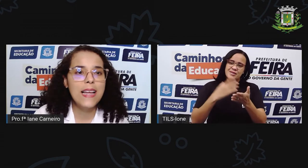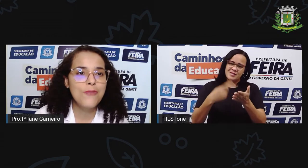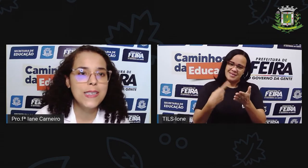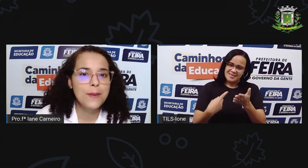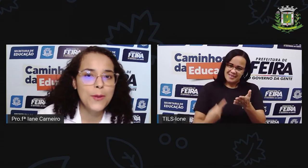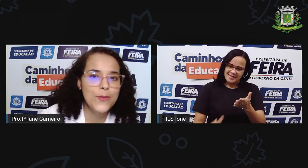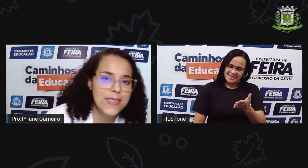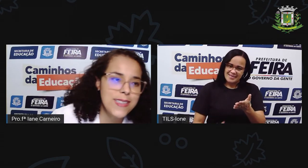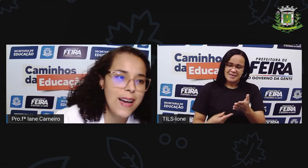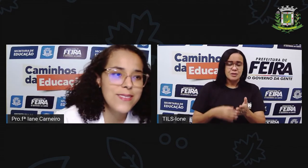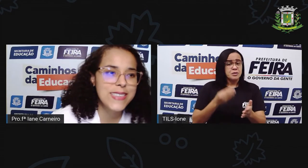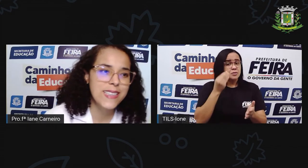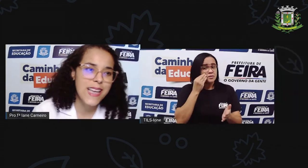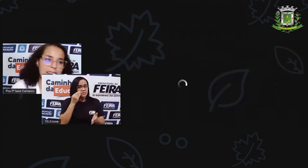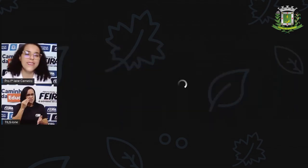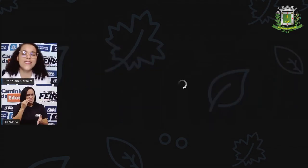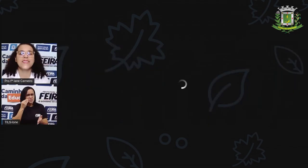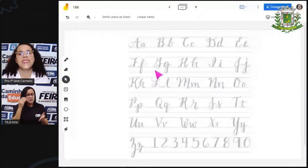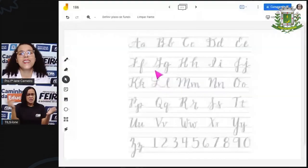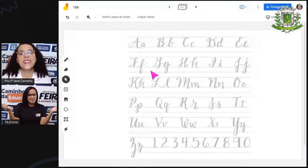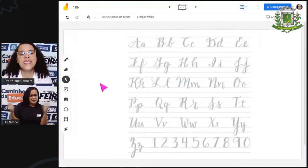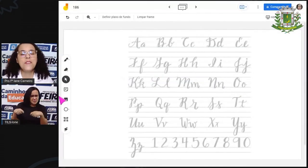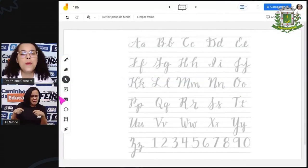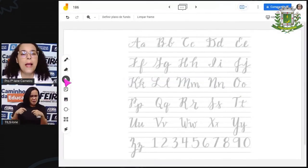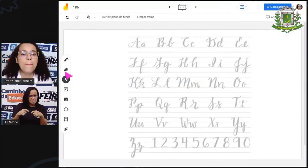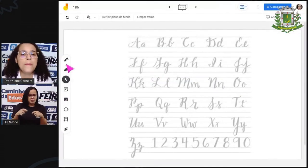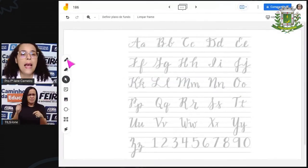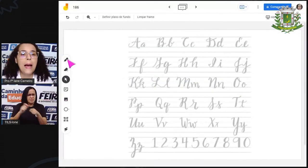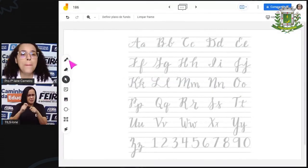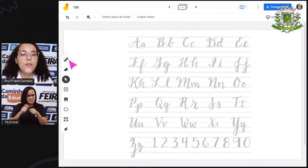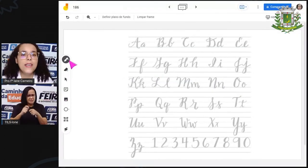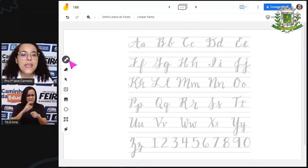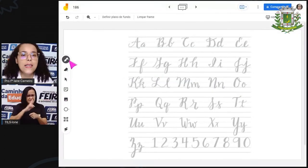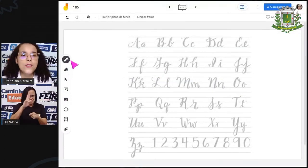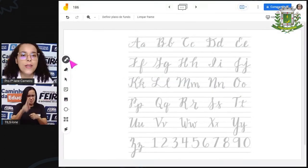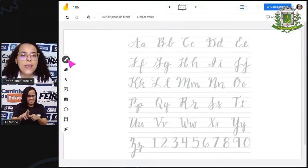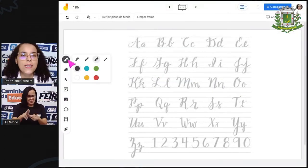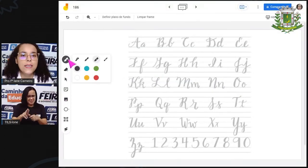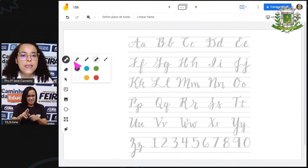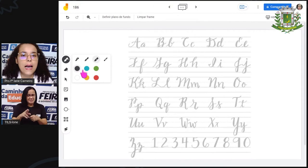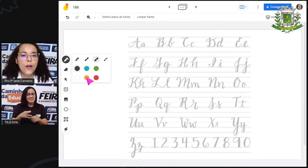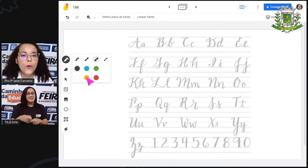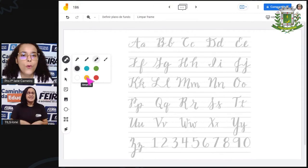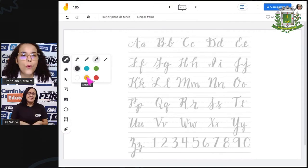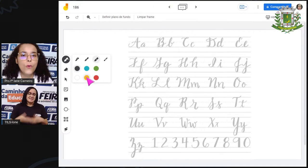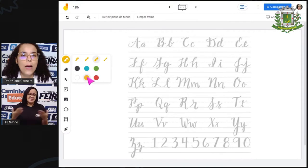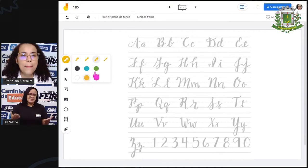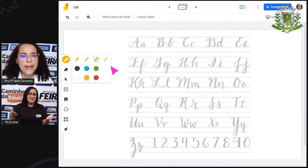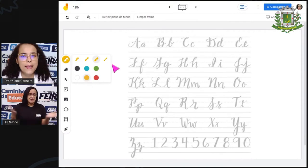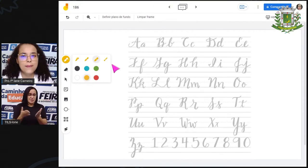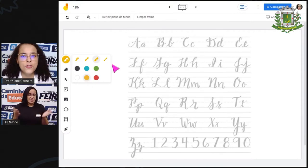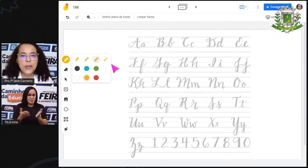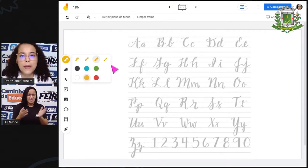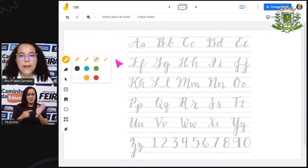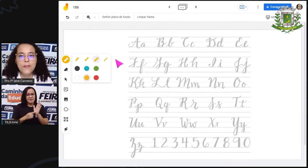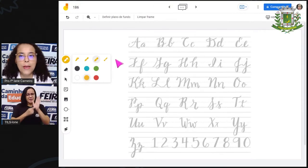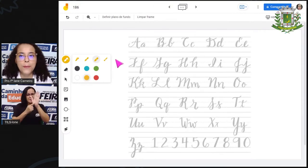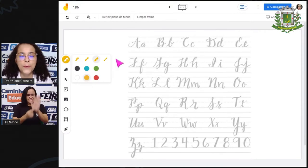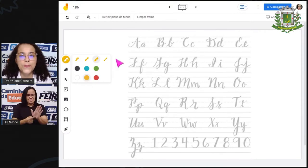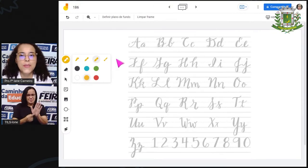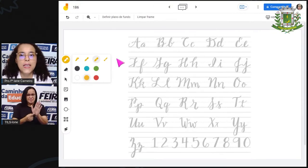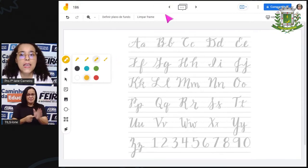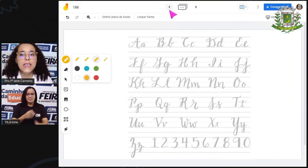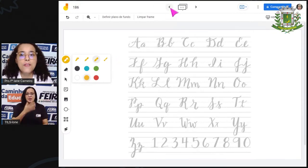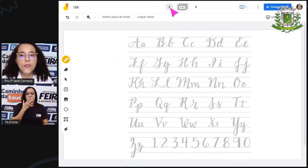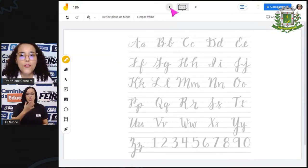tentar fazer também o traçado aí, tá certo? Então, vamos lá. A Pró vai selecionar aqui a cor amarela. Acho que a amarela vai ficar